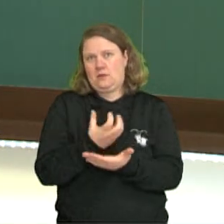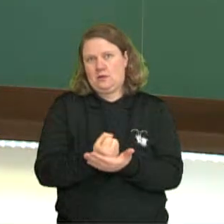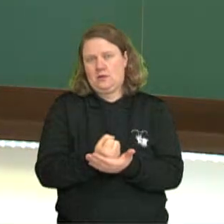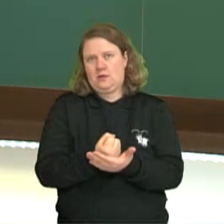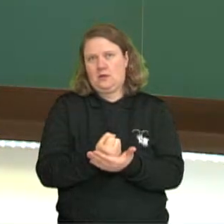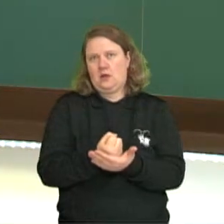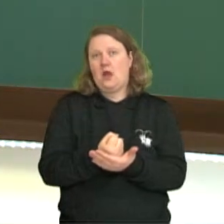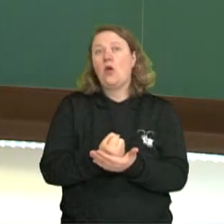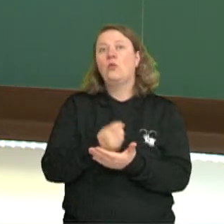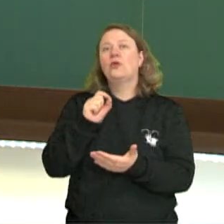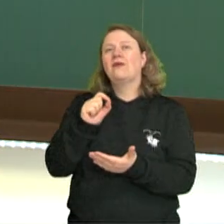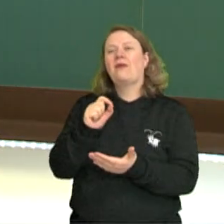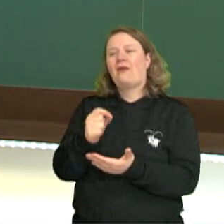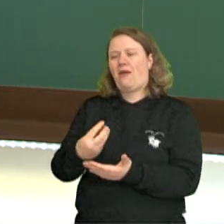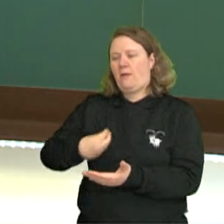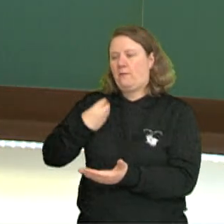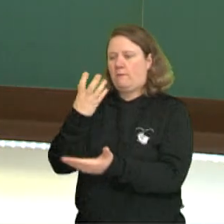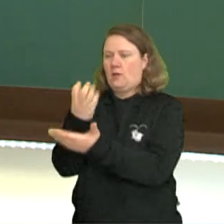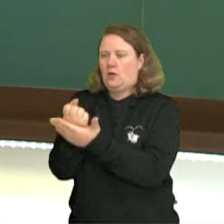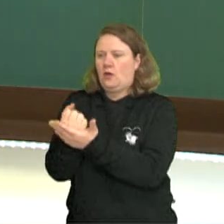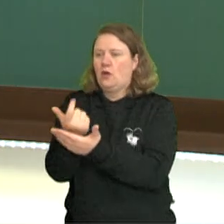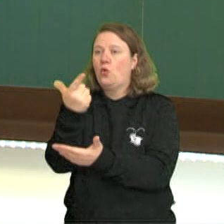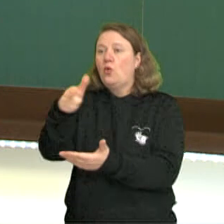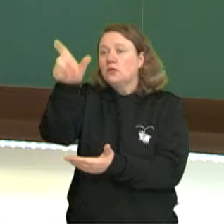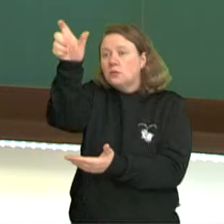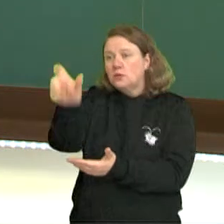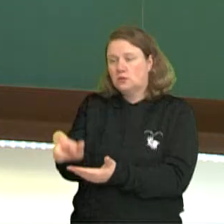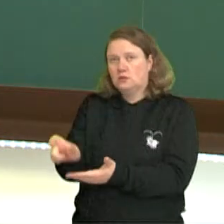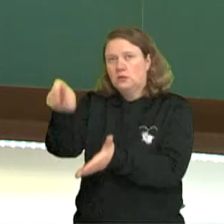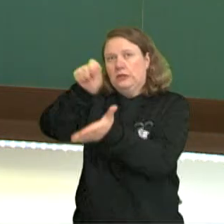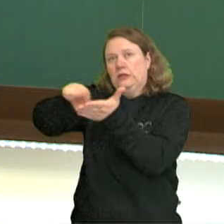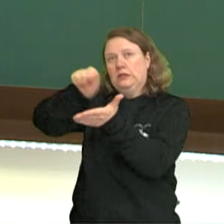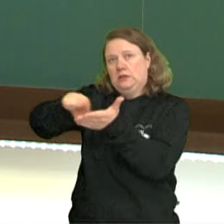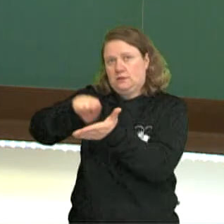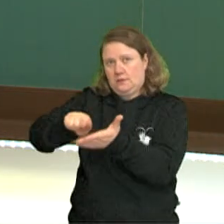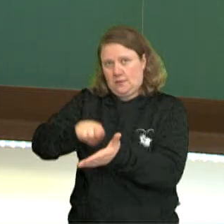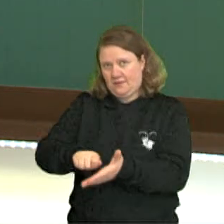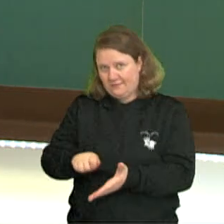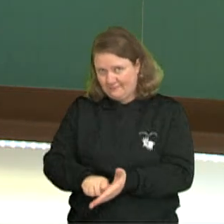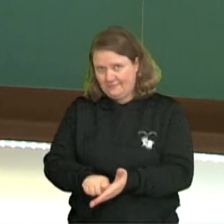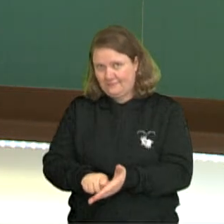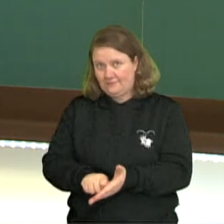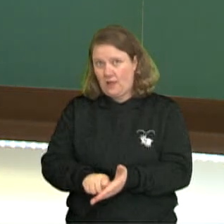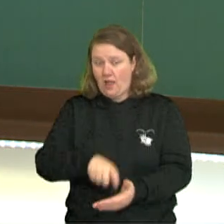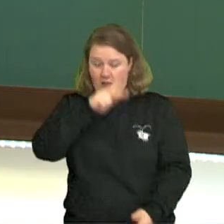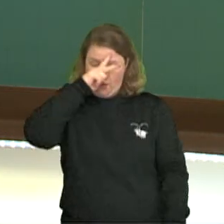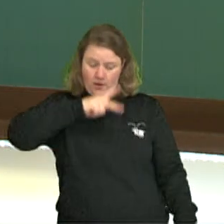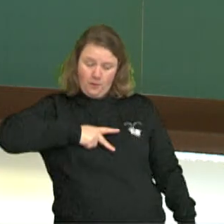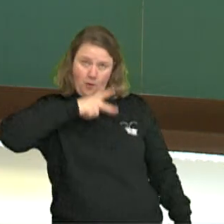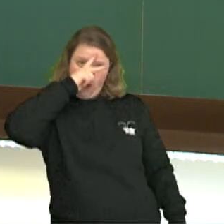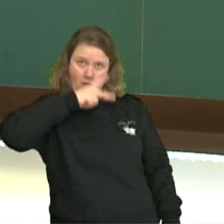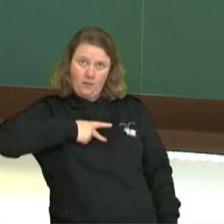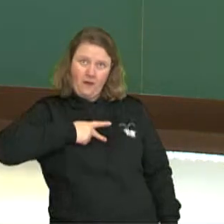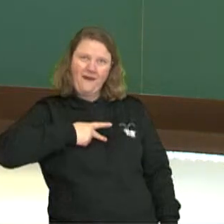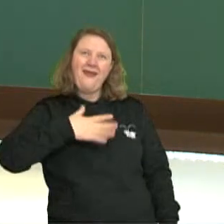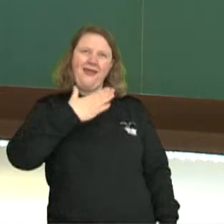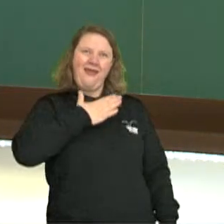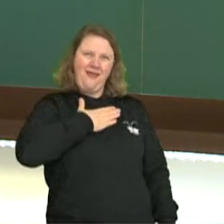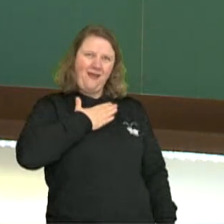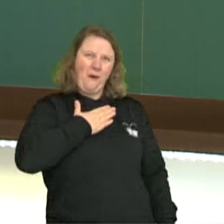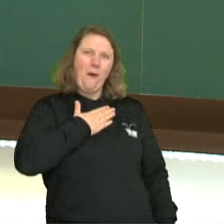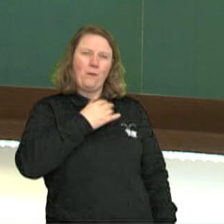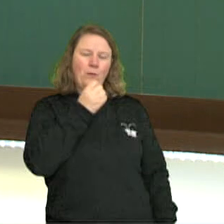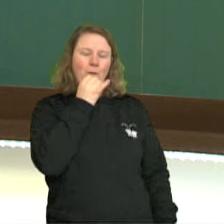por outra pessoa, né? Por uma terceira pessoa. O narrador, inclusive, é em terceira pessoa. Na autobiografia, a narrativa é contada pela